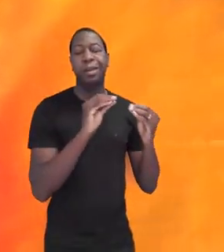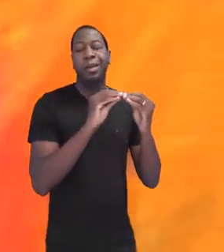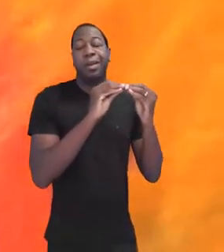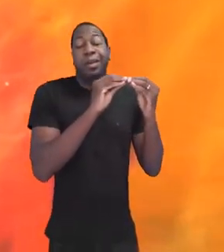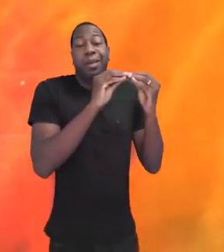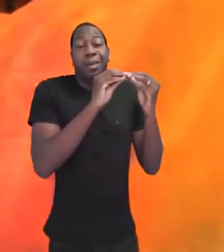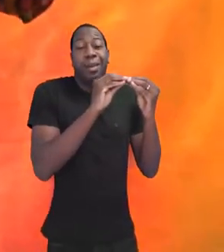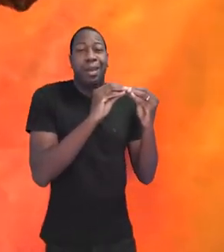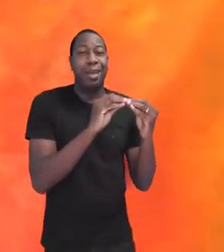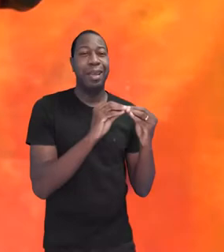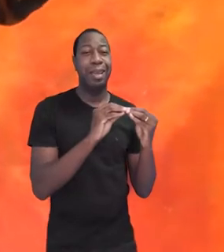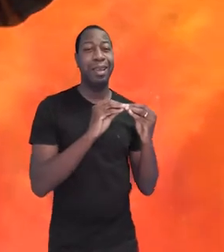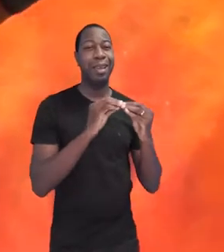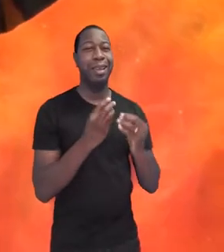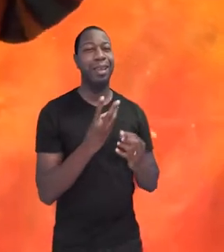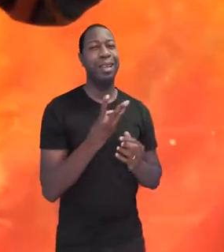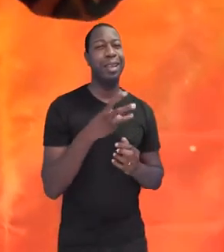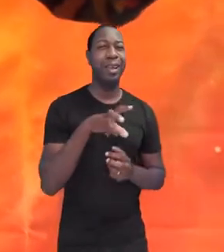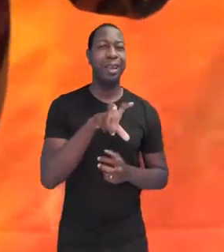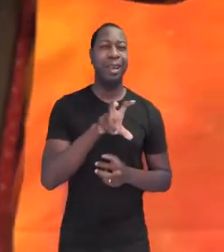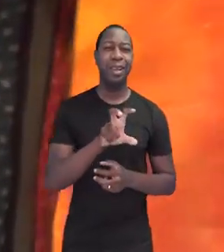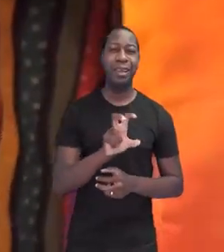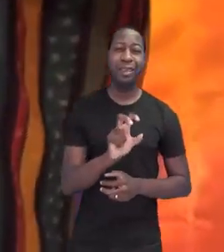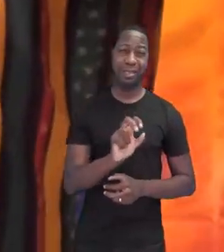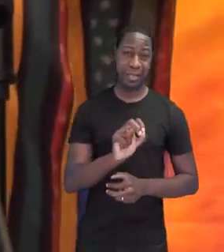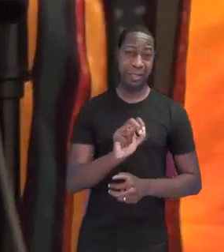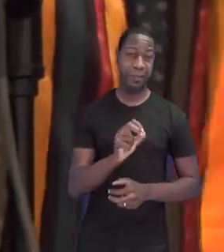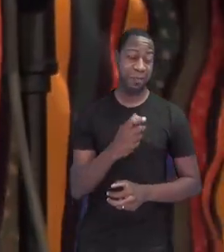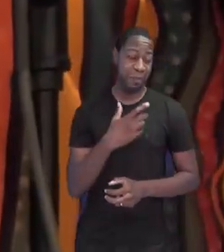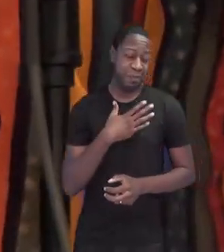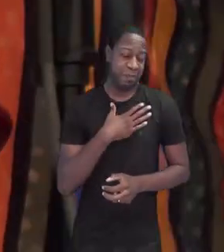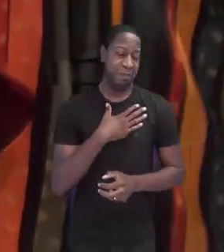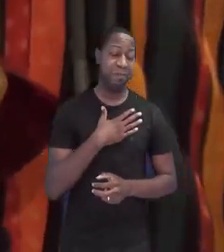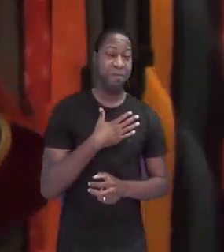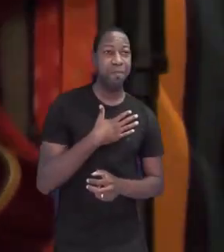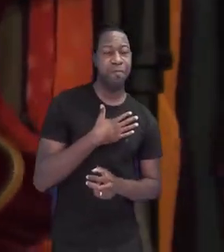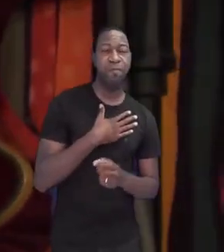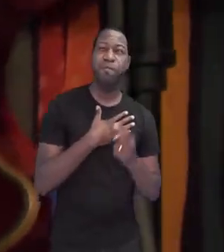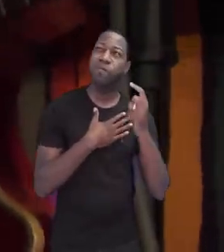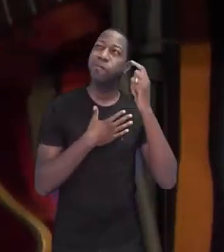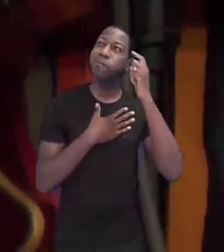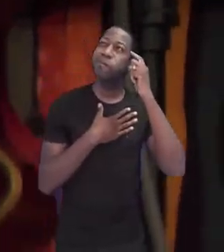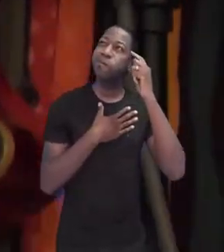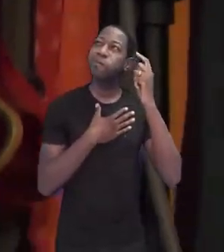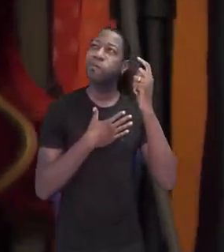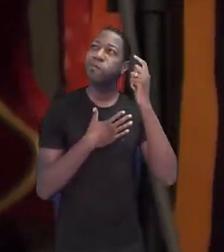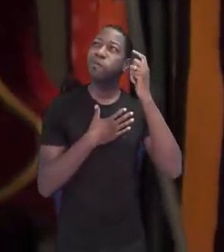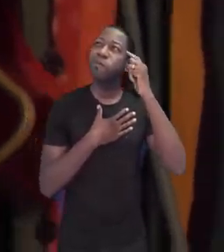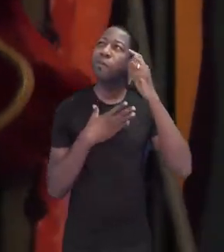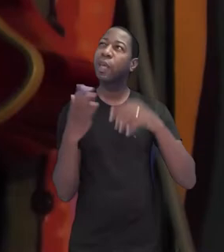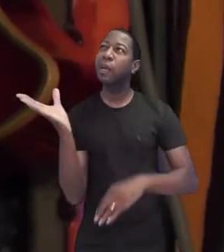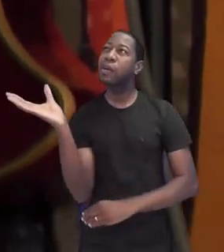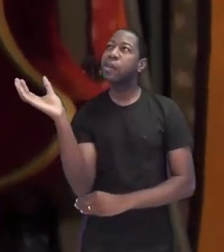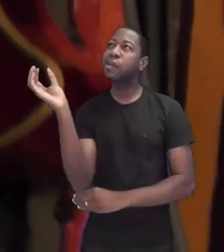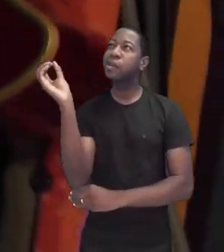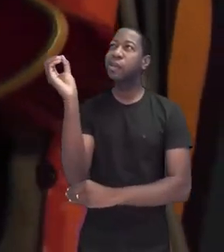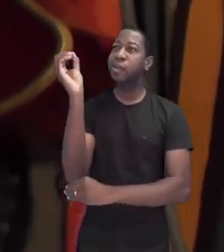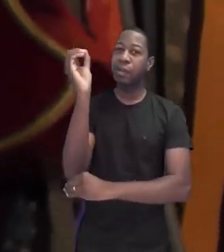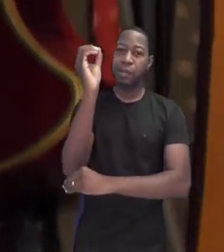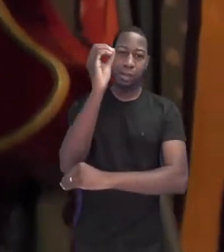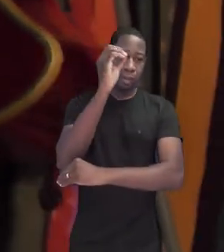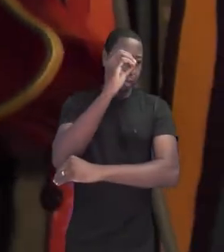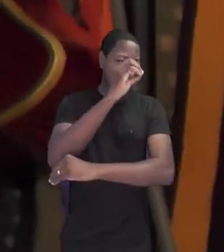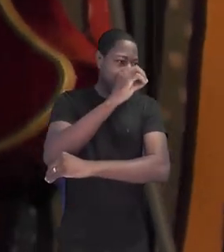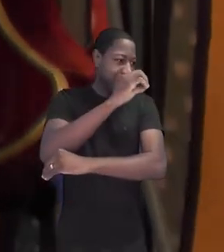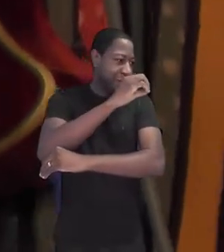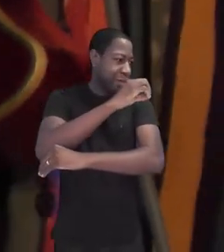sou 300, sou 350. Mas um dia final